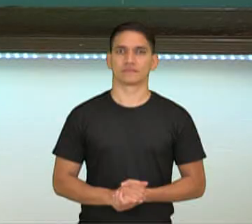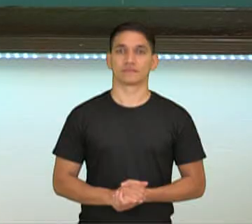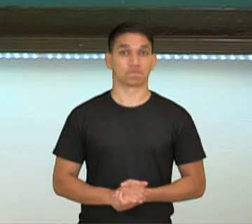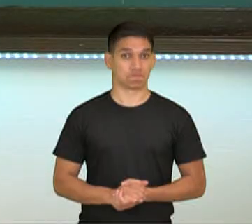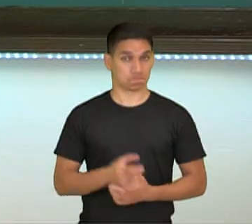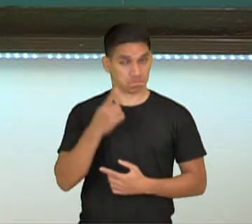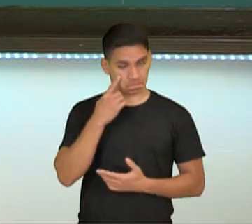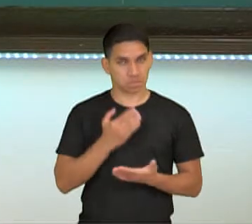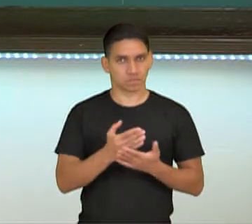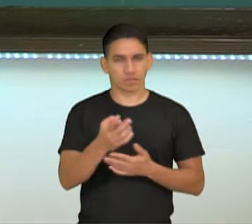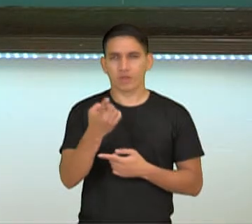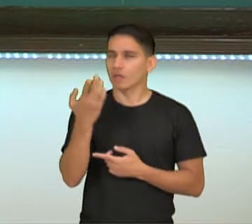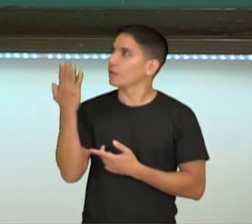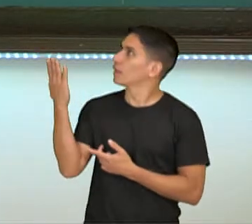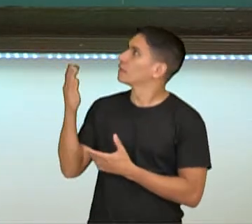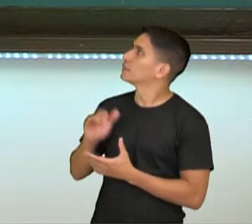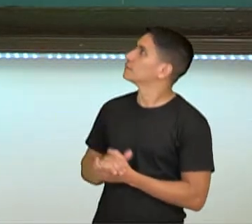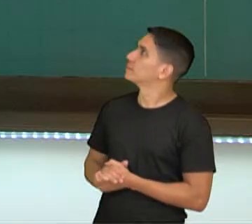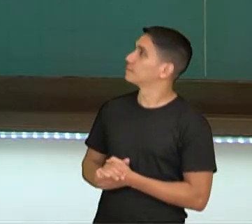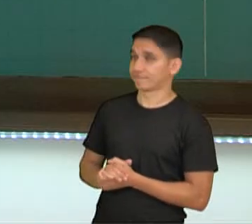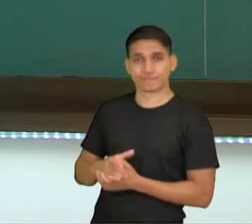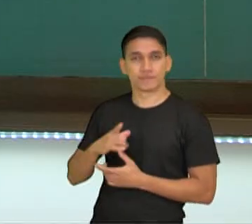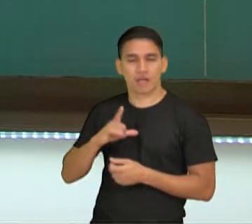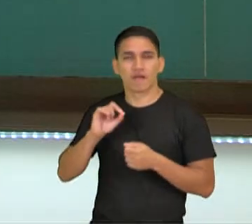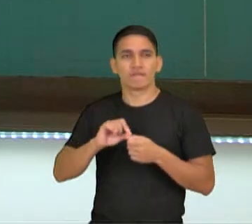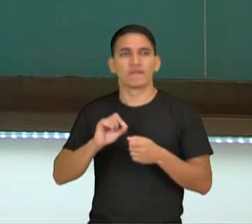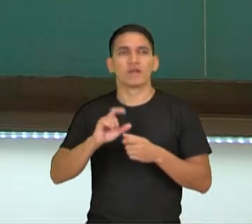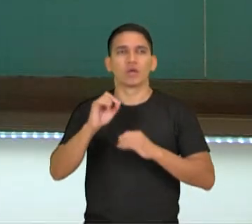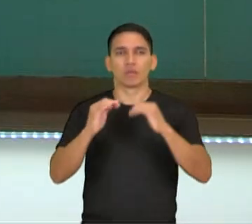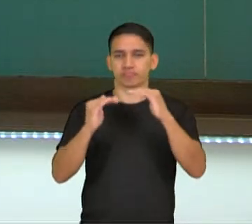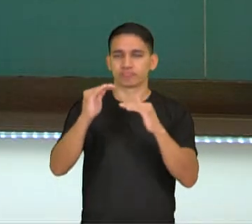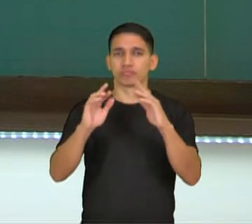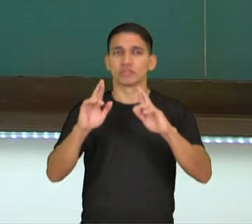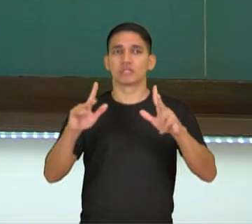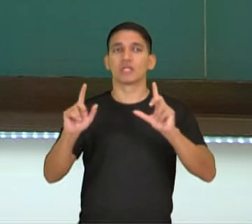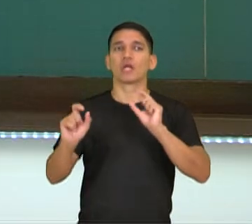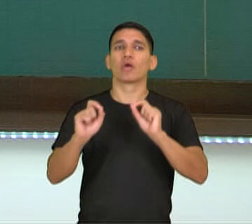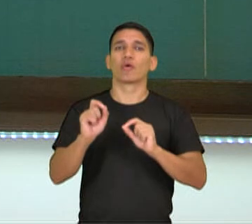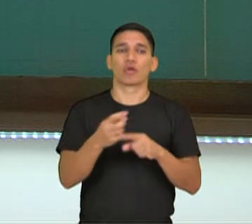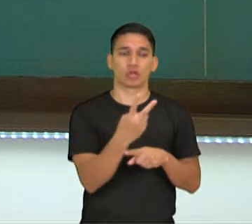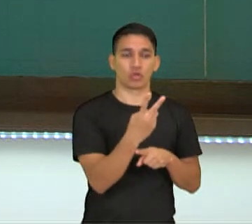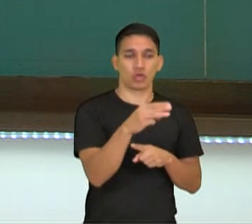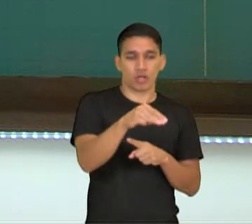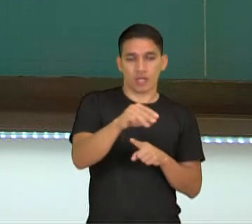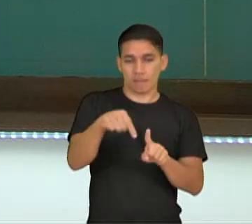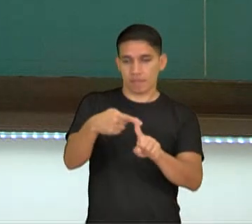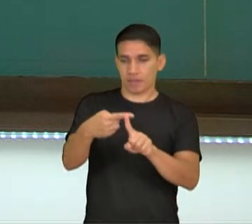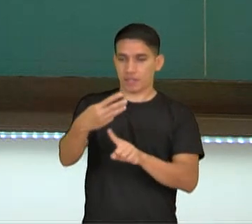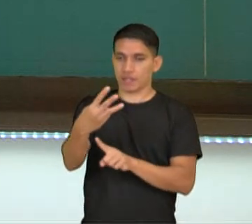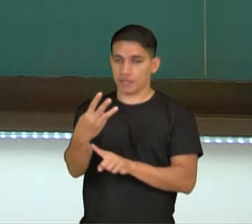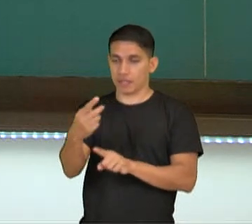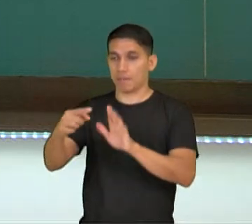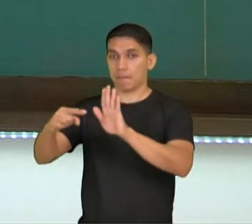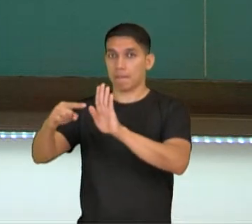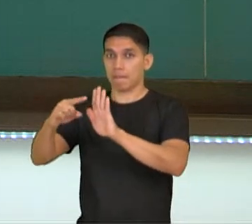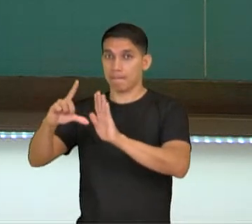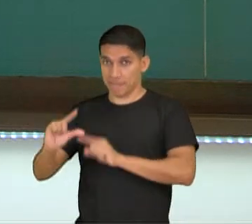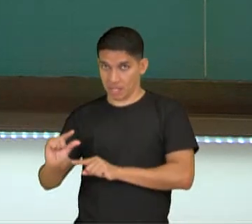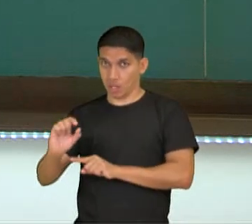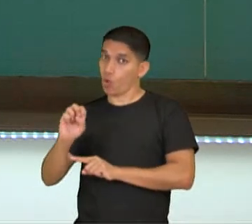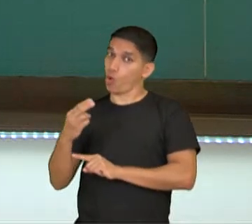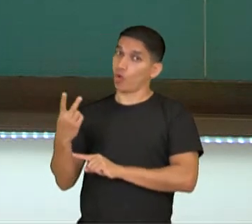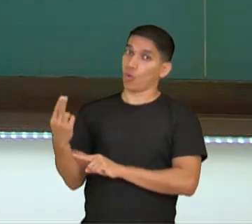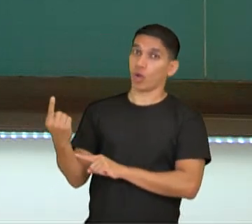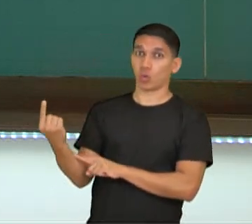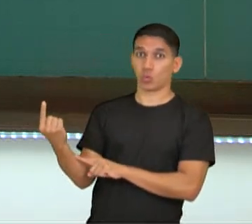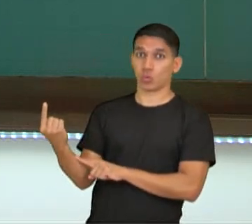Vamos lá então, turma, aqui eu vou fazer aquela desigualdade, vou escrever a desigualdade que 2m mais 3 menor ou igual que 1,